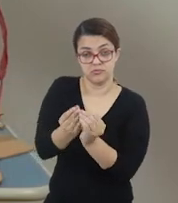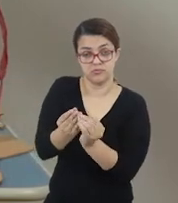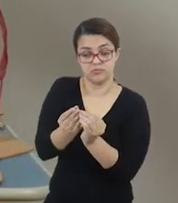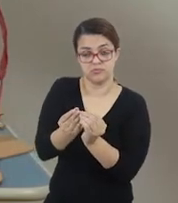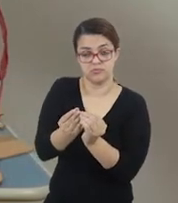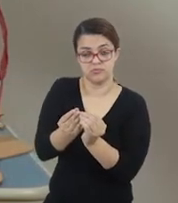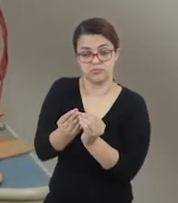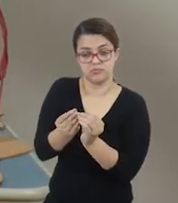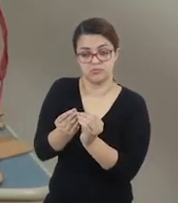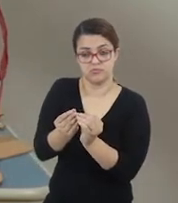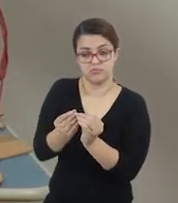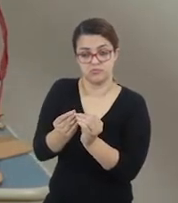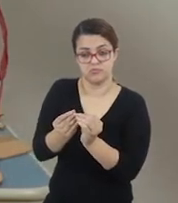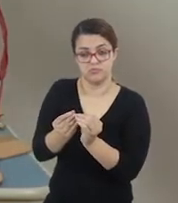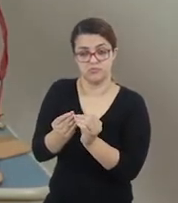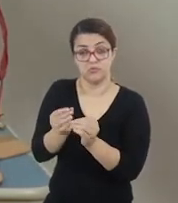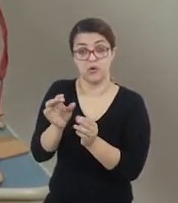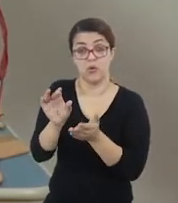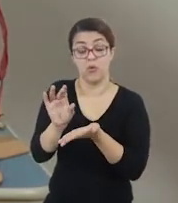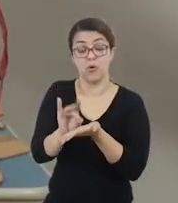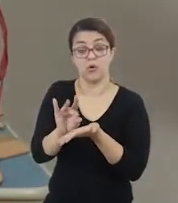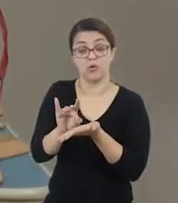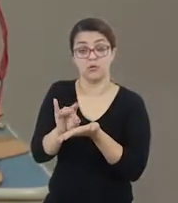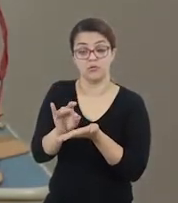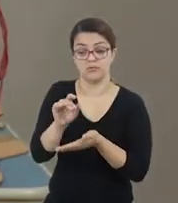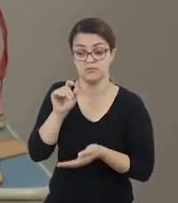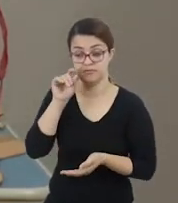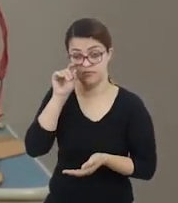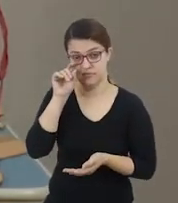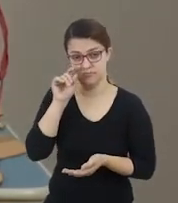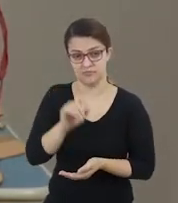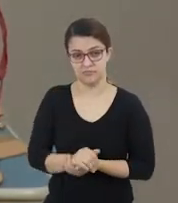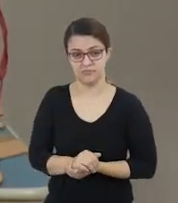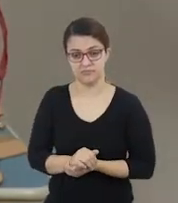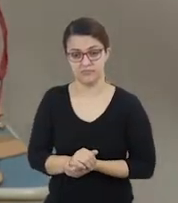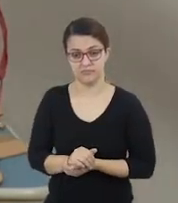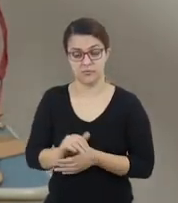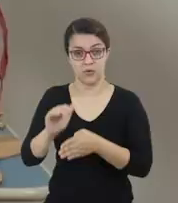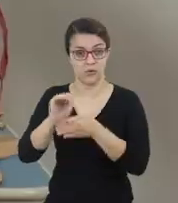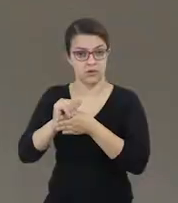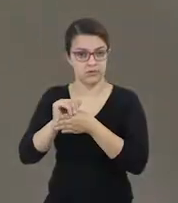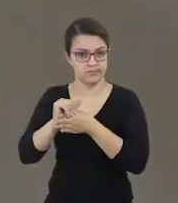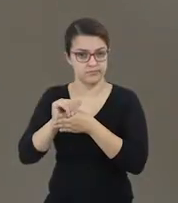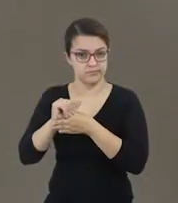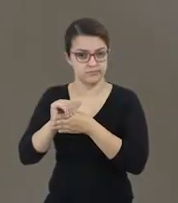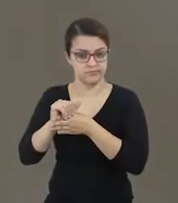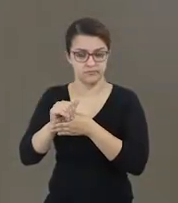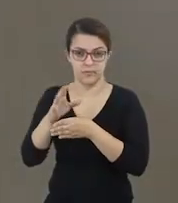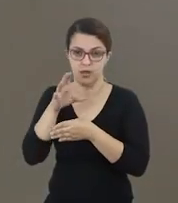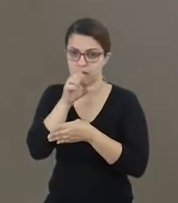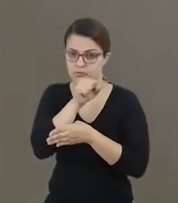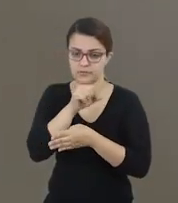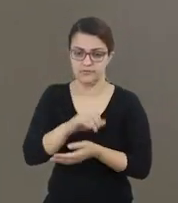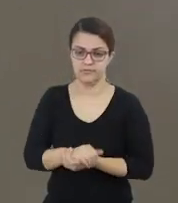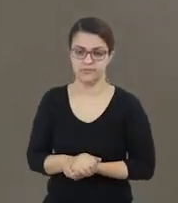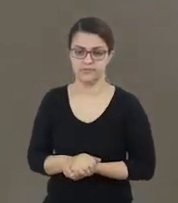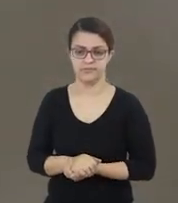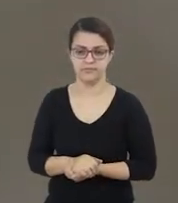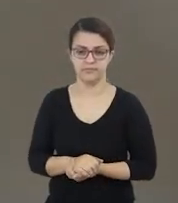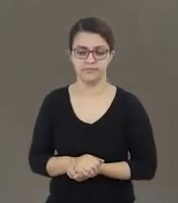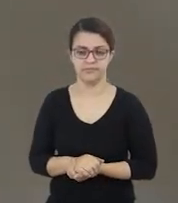aqui. E aí vocês vão colar assim. Eu vou grampear porque ele vai mais rápido para